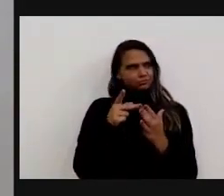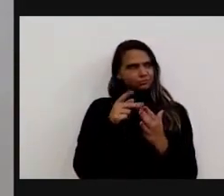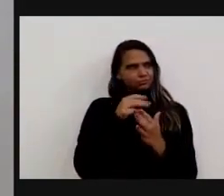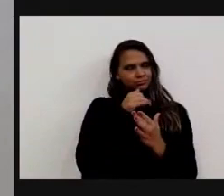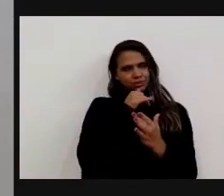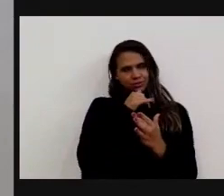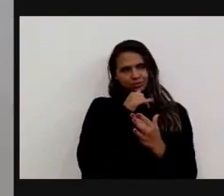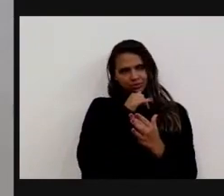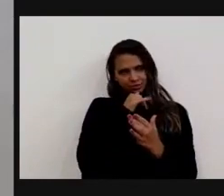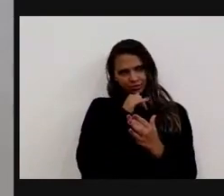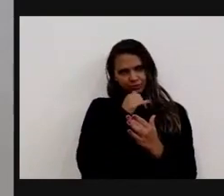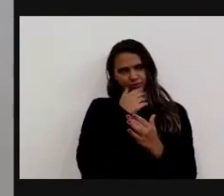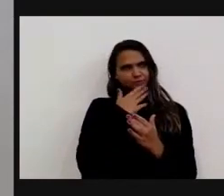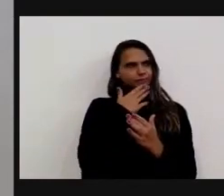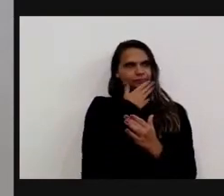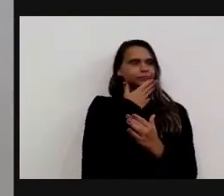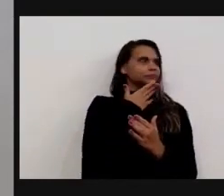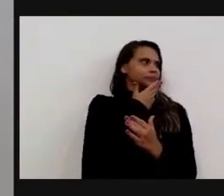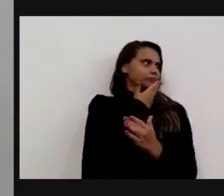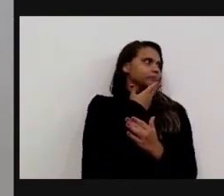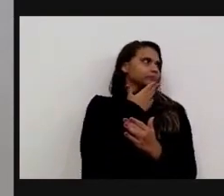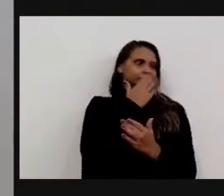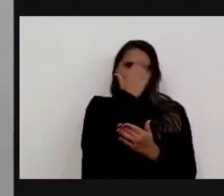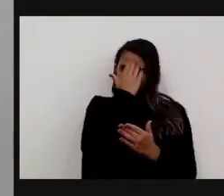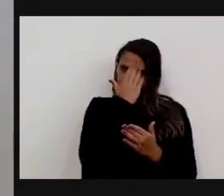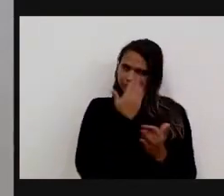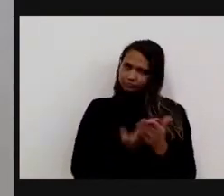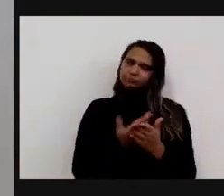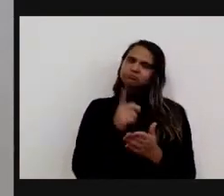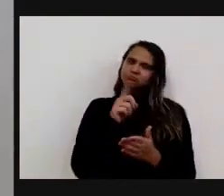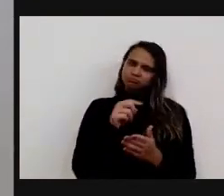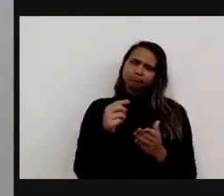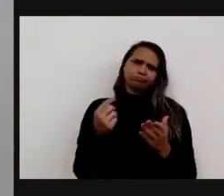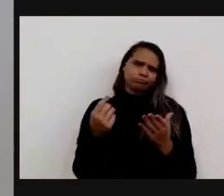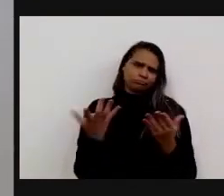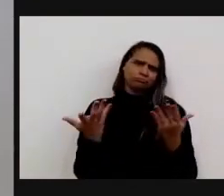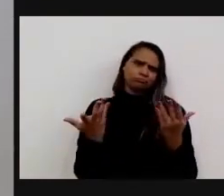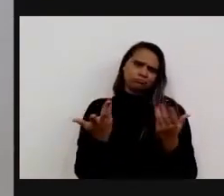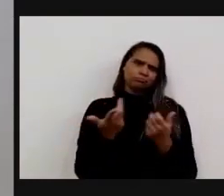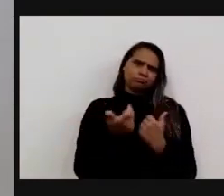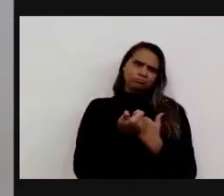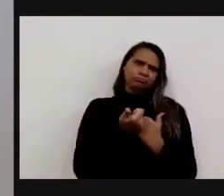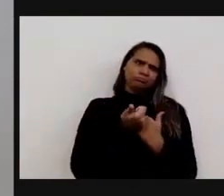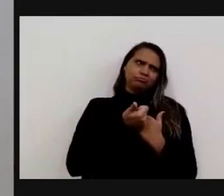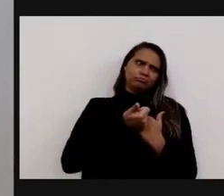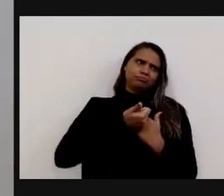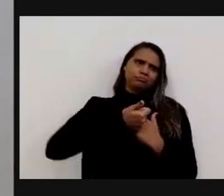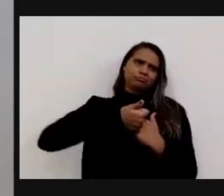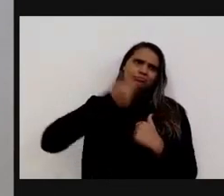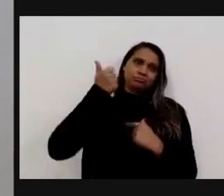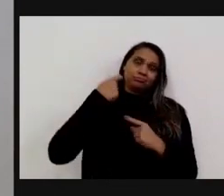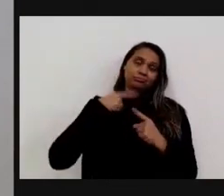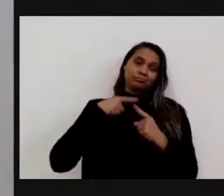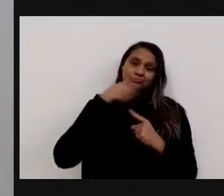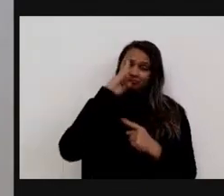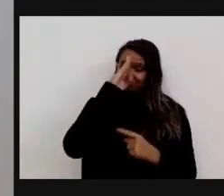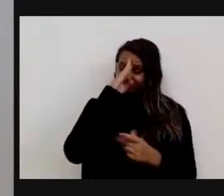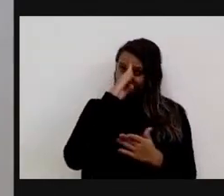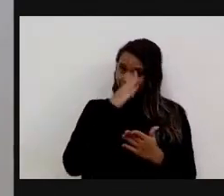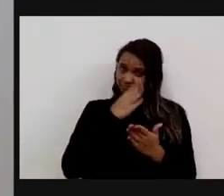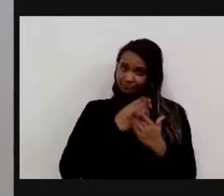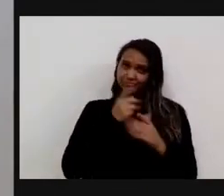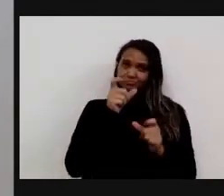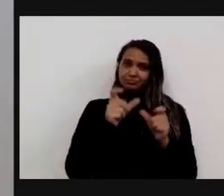exemplo do nada e poder te convencimento a confiabilidade é fantástico a questão de ser de confiar nas pessoas né